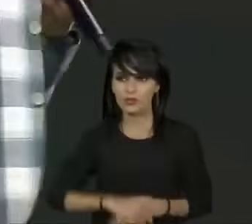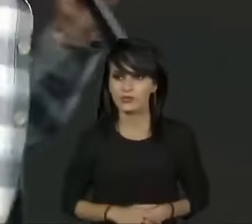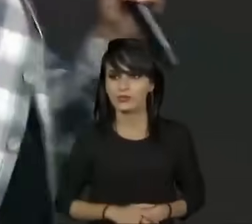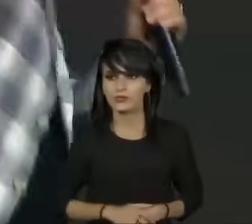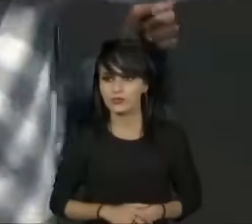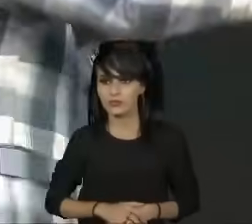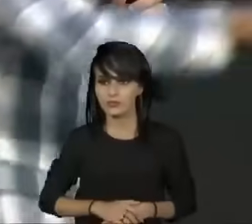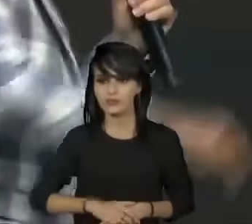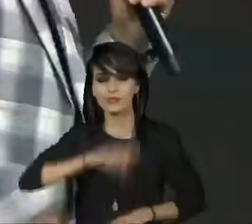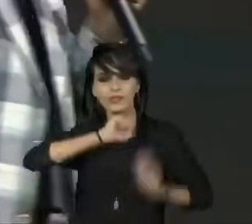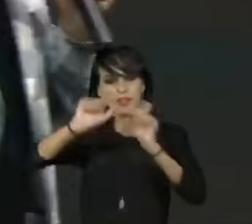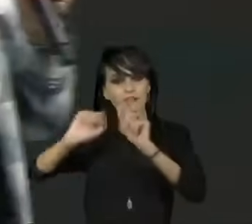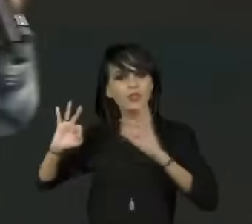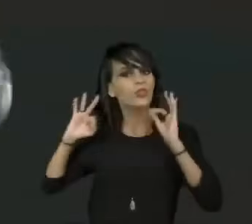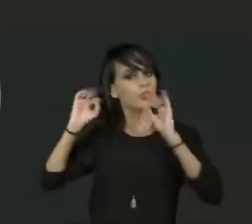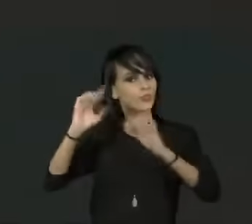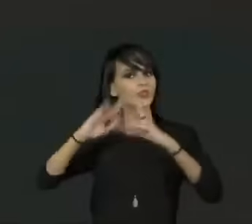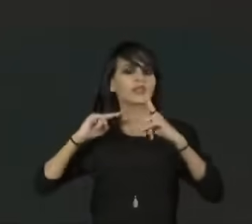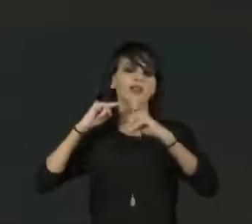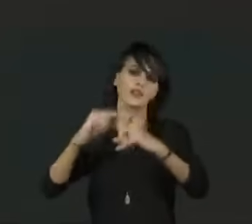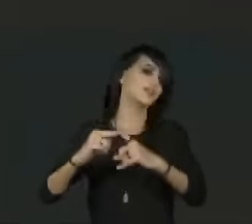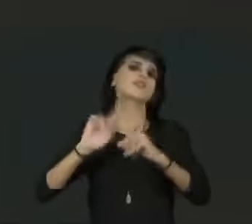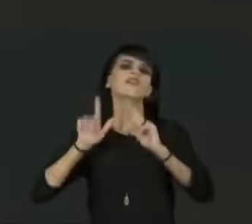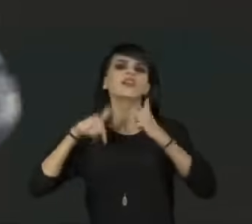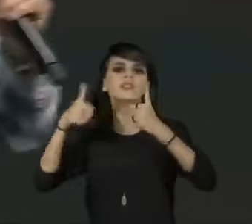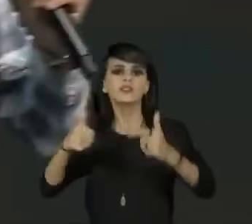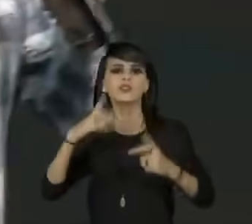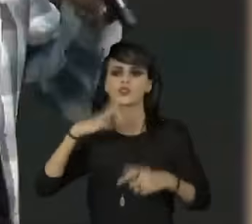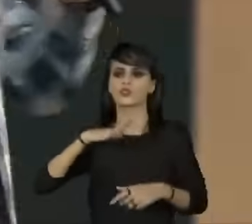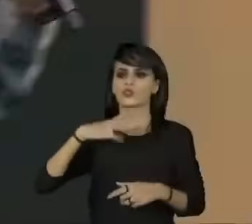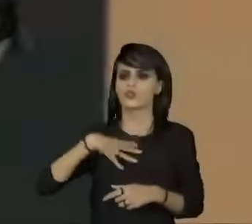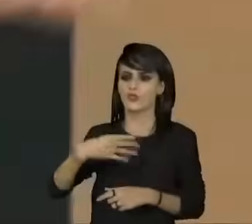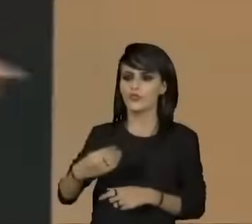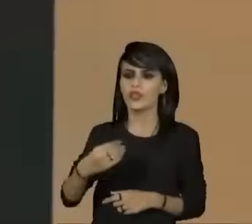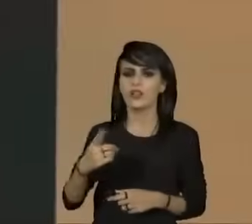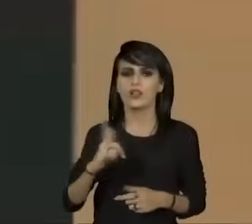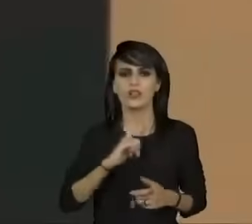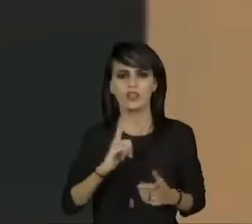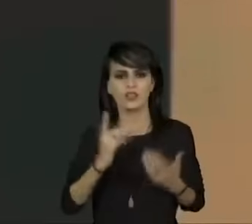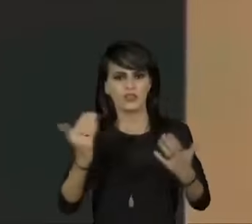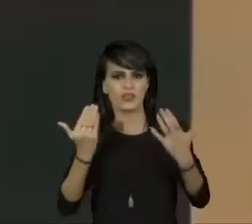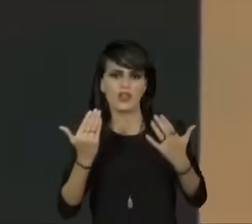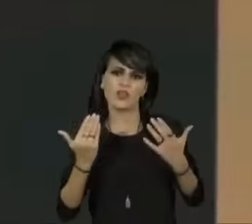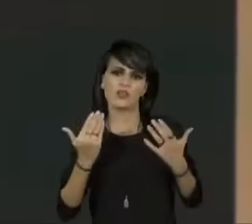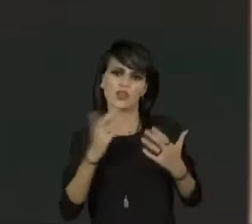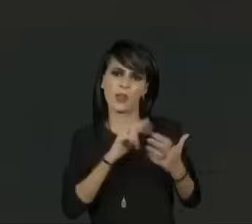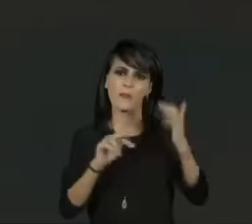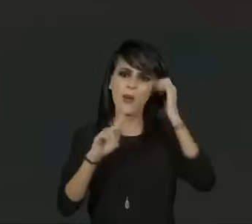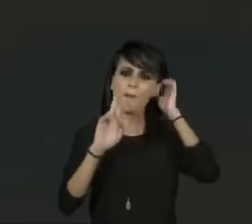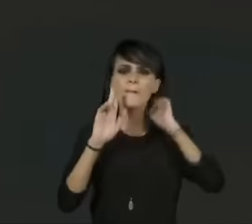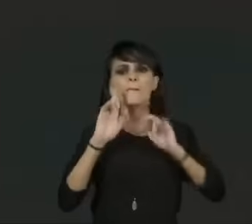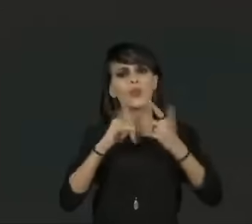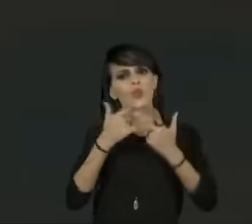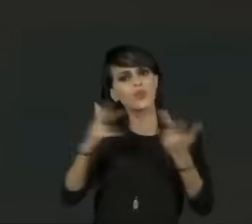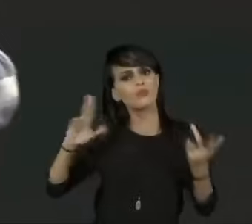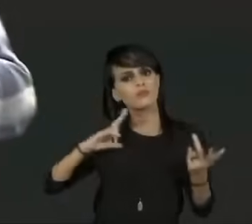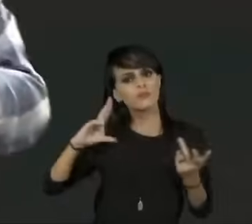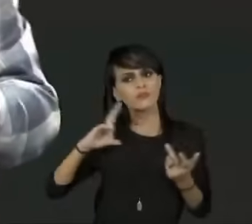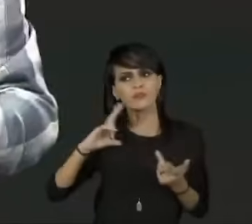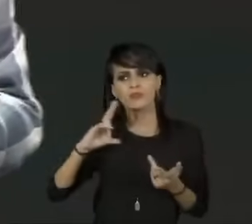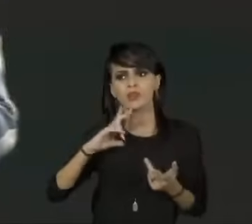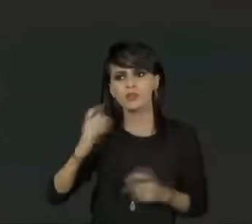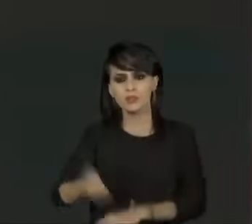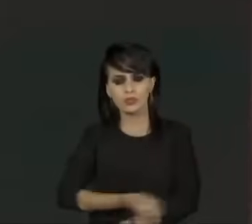metendo o pau em tudo da igreja e fazendo com que filhos tenham suspeitas de irmãos por problemas pessoais e emocionais